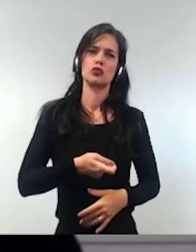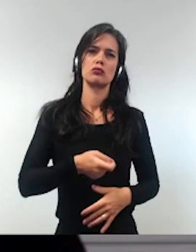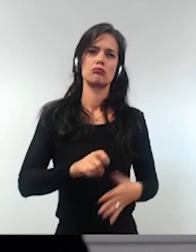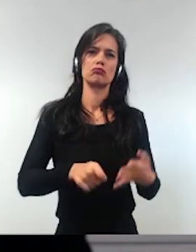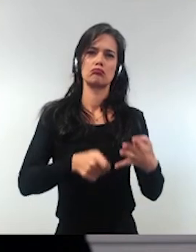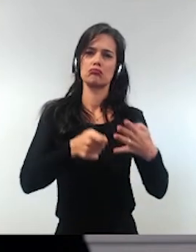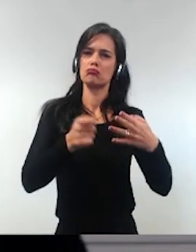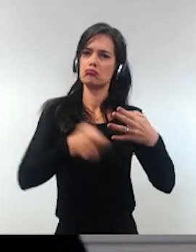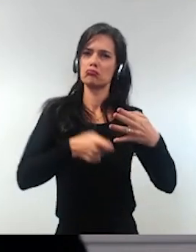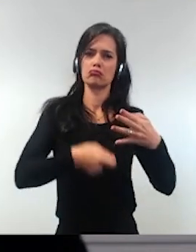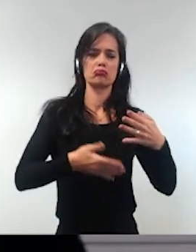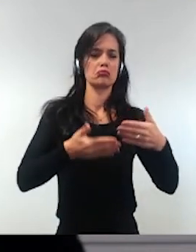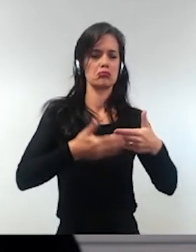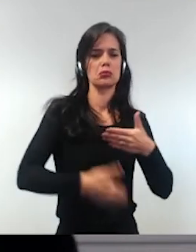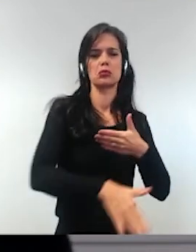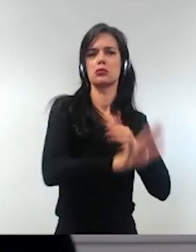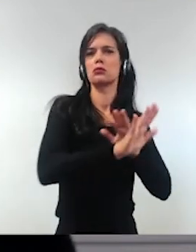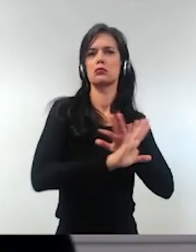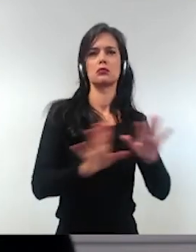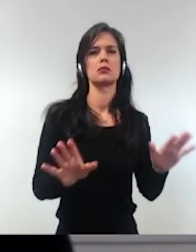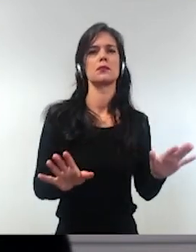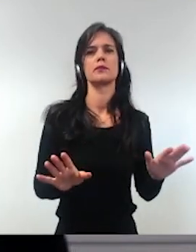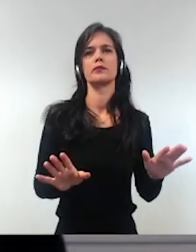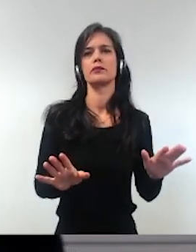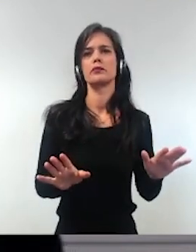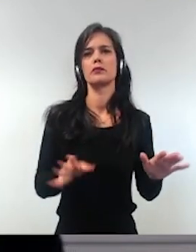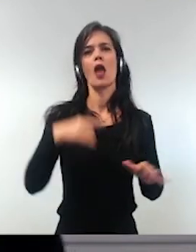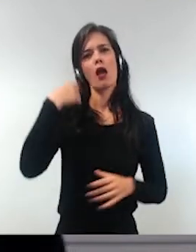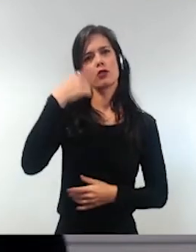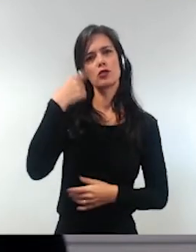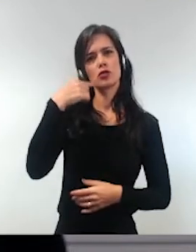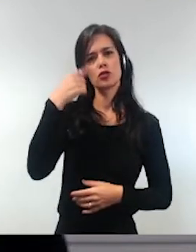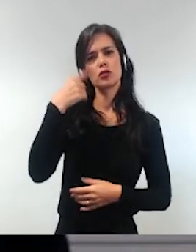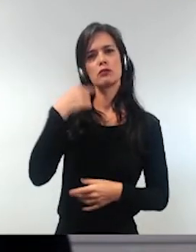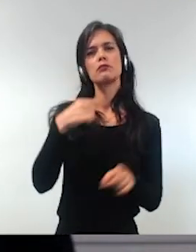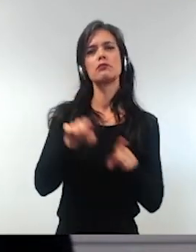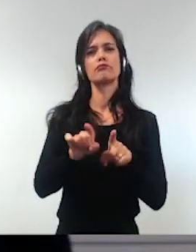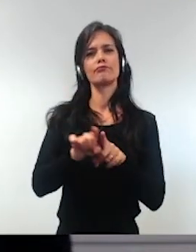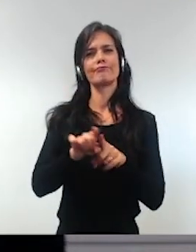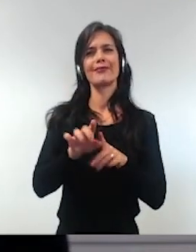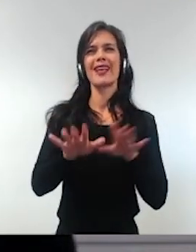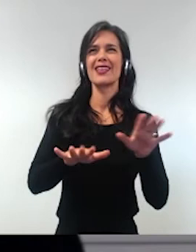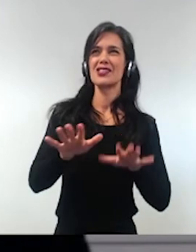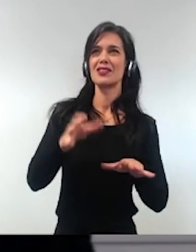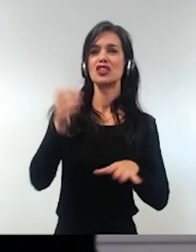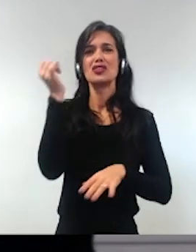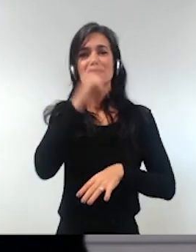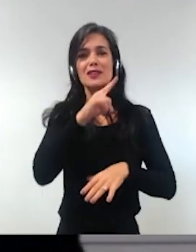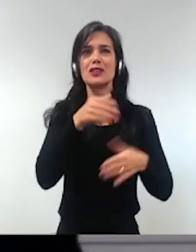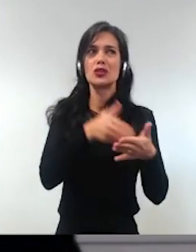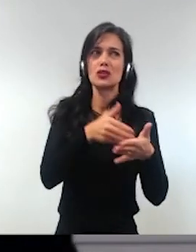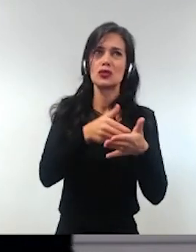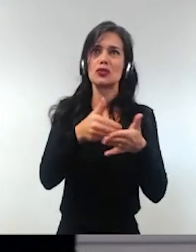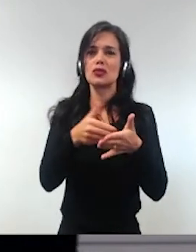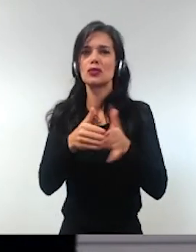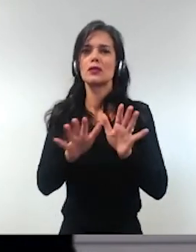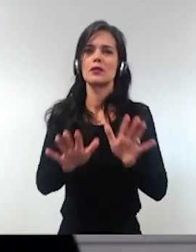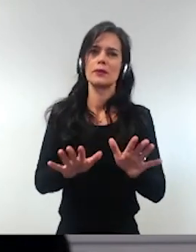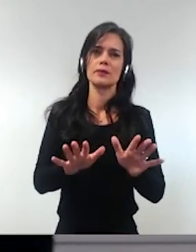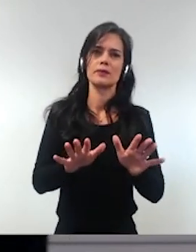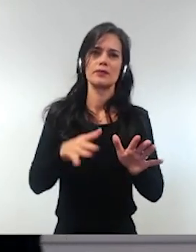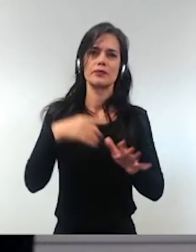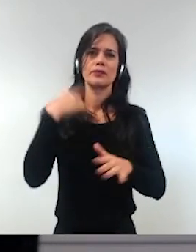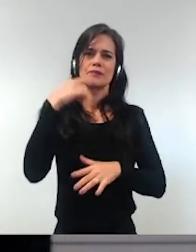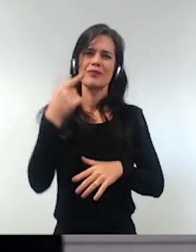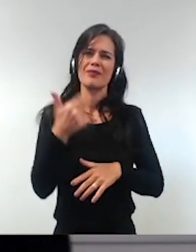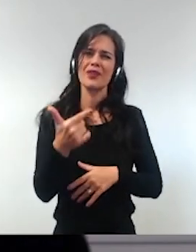está funcionando tudo direitinho. Né? Os advogados sentem alguma dificuldade? Sentem, muitos não têm